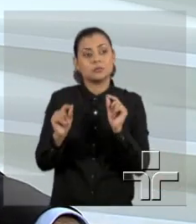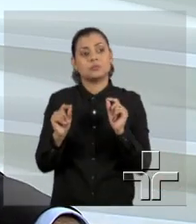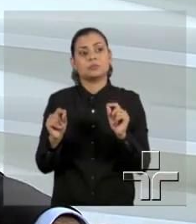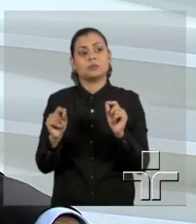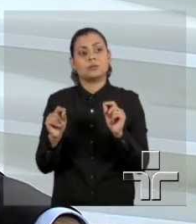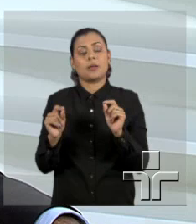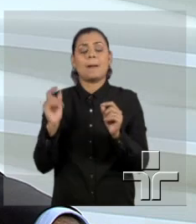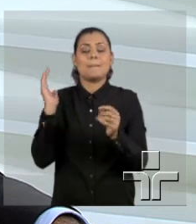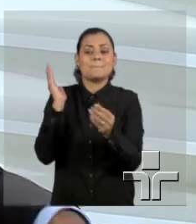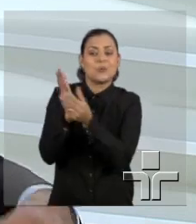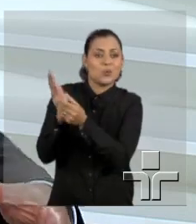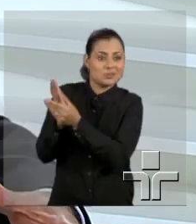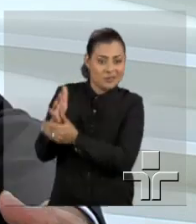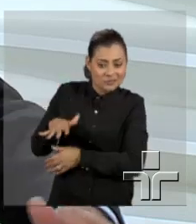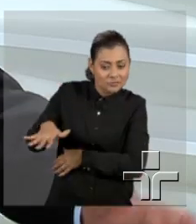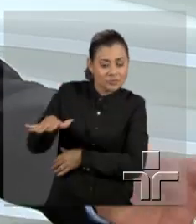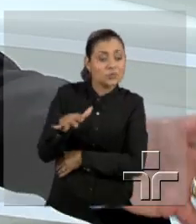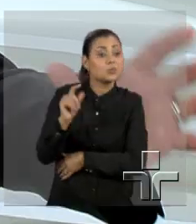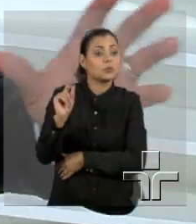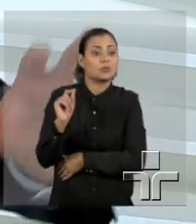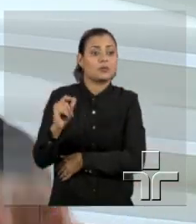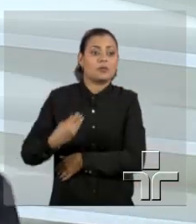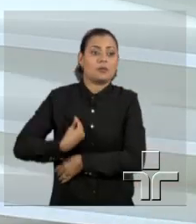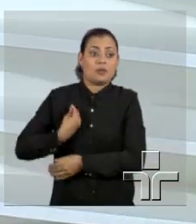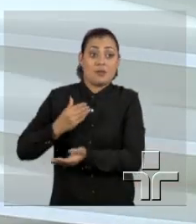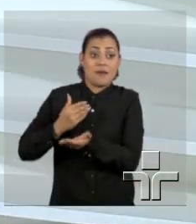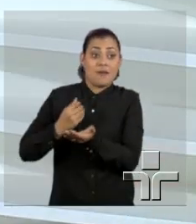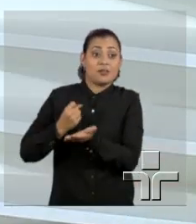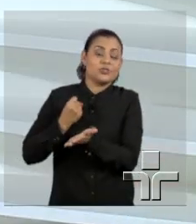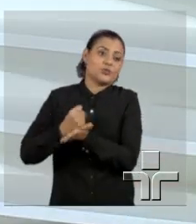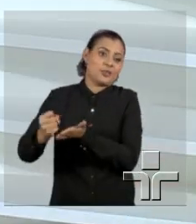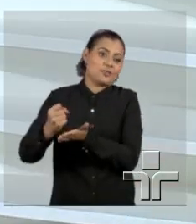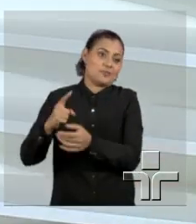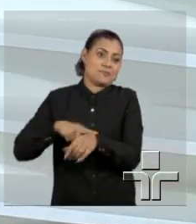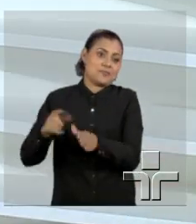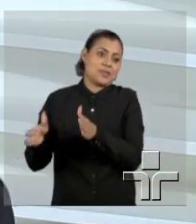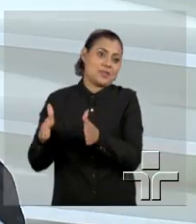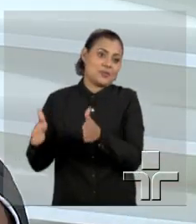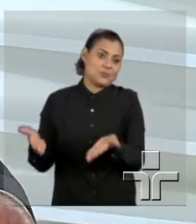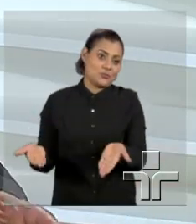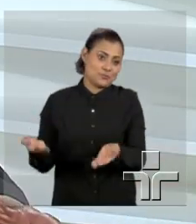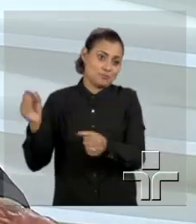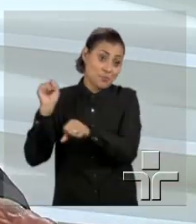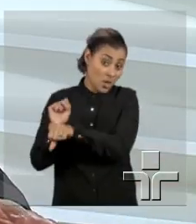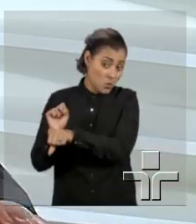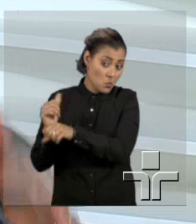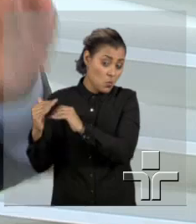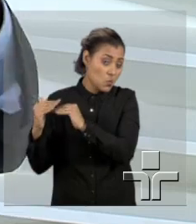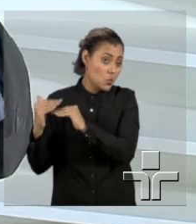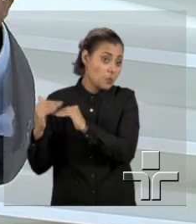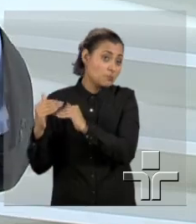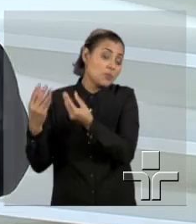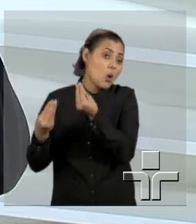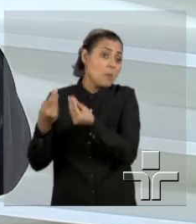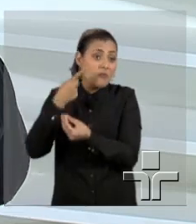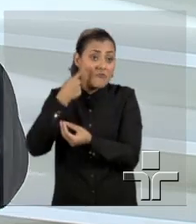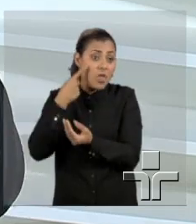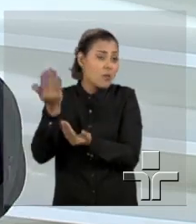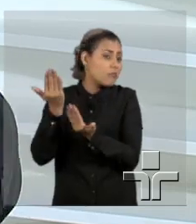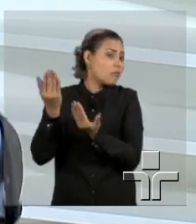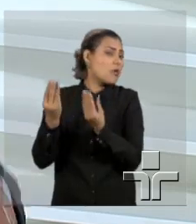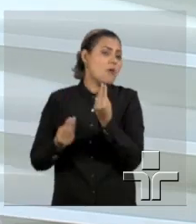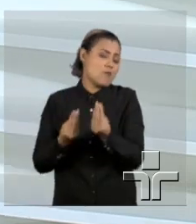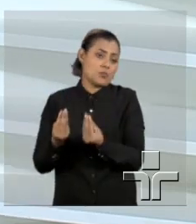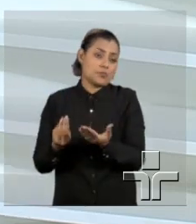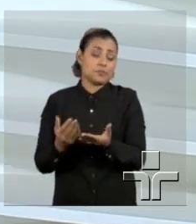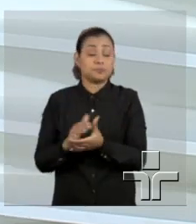ações questionando a validade dessa estagnação. E há quem interprete também que isso, me parece, também